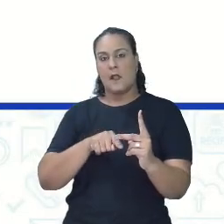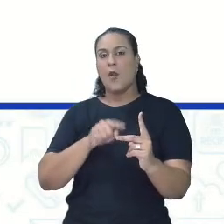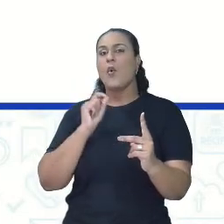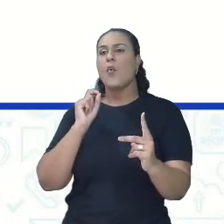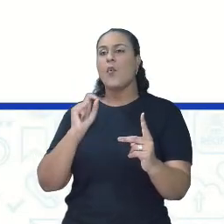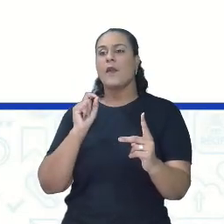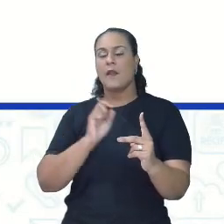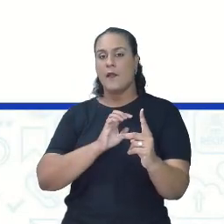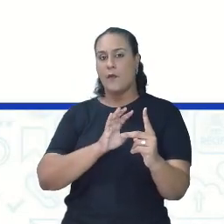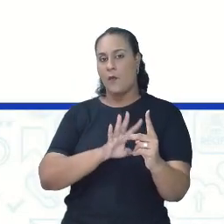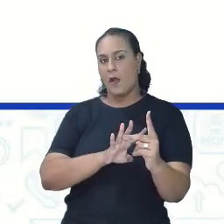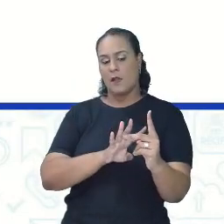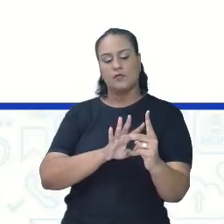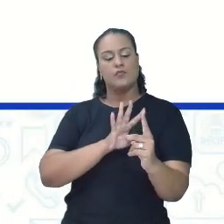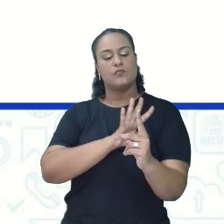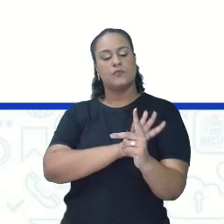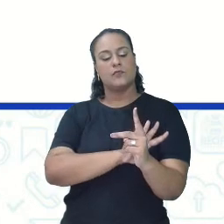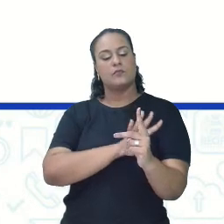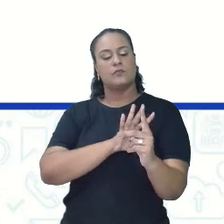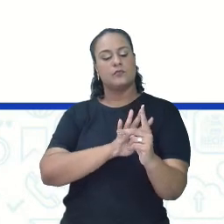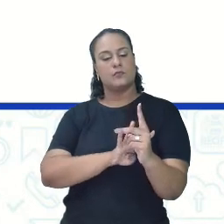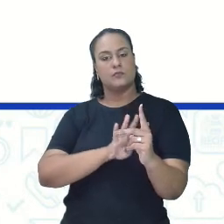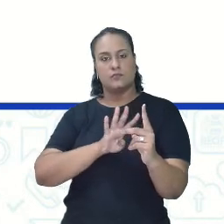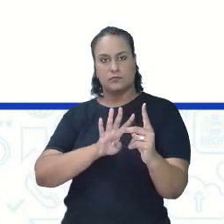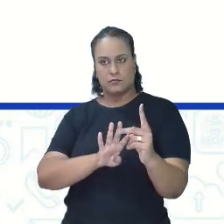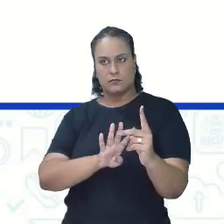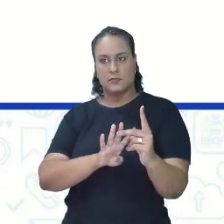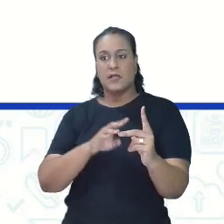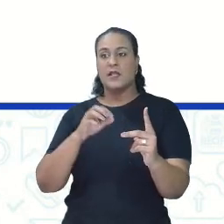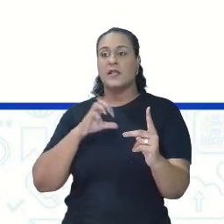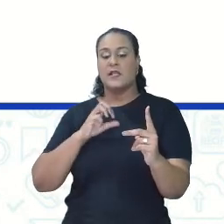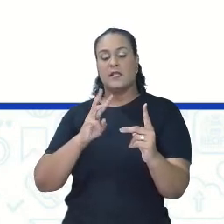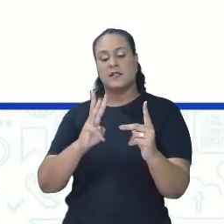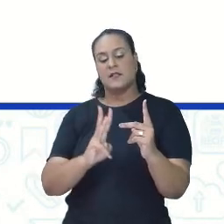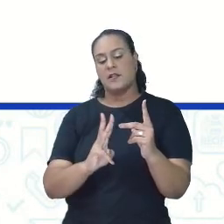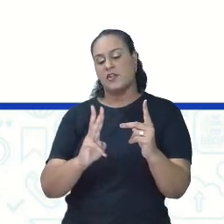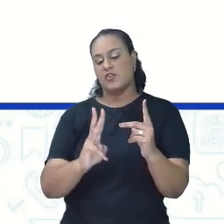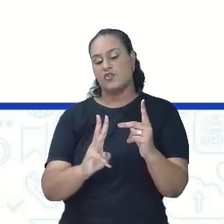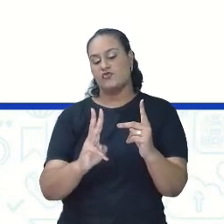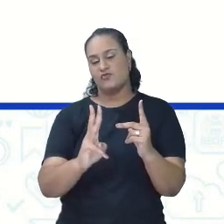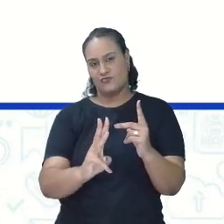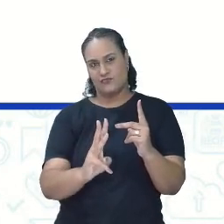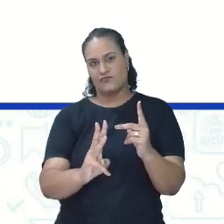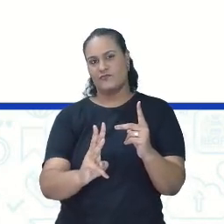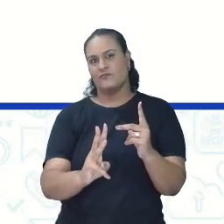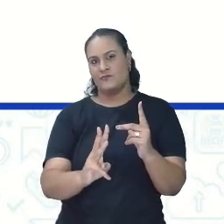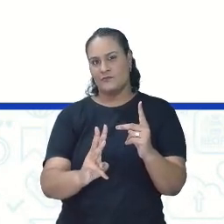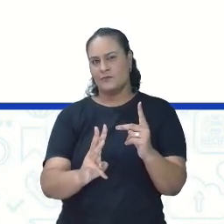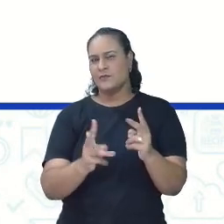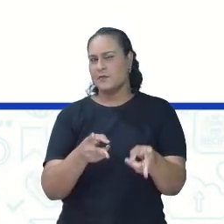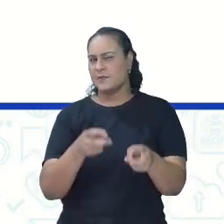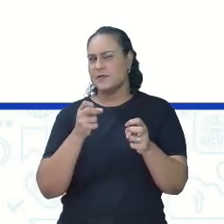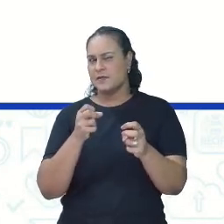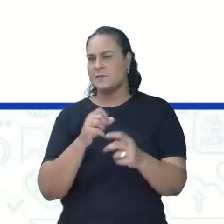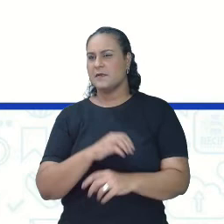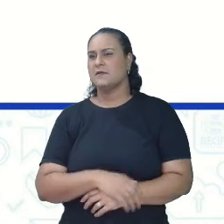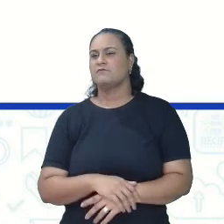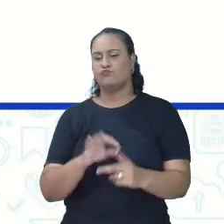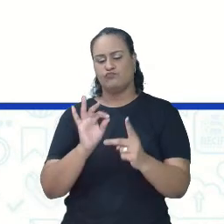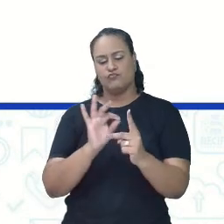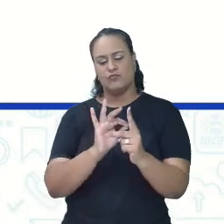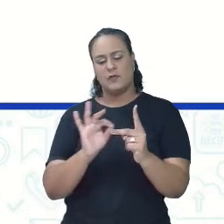aqui 4 quadradinhos em uma dimensão e 3 quadradinhos em outra dimensão. Então, eu estou observando a linha que está aí